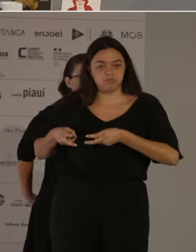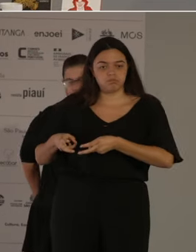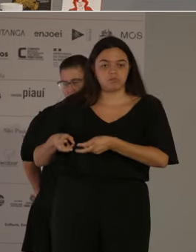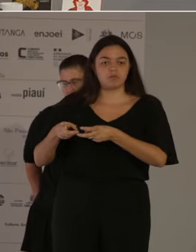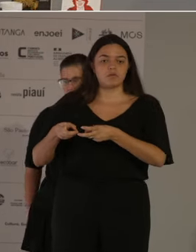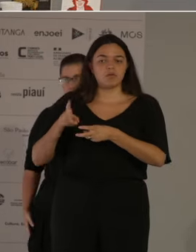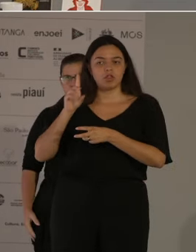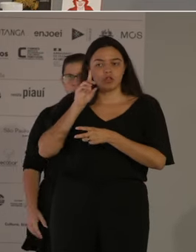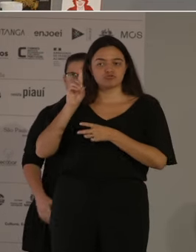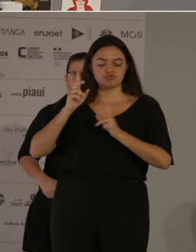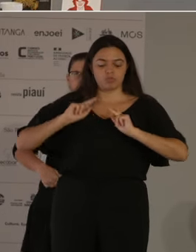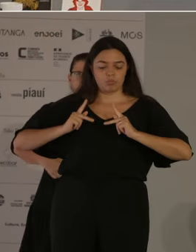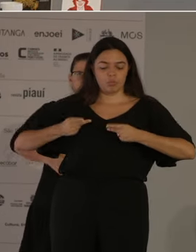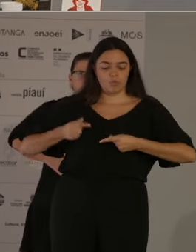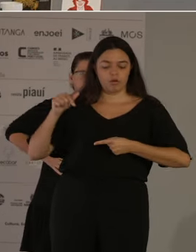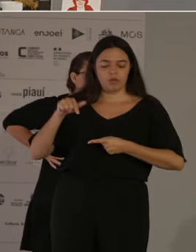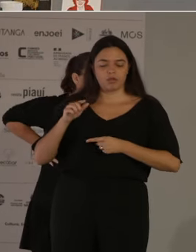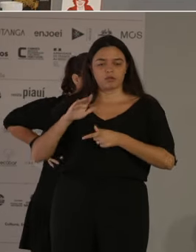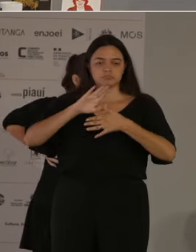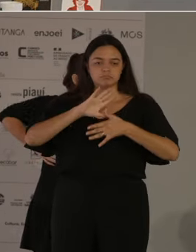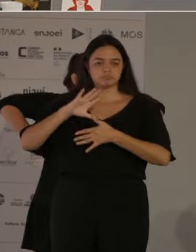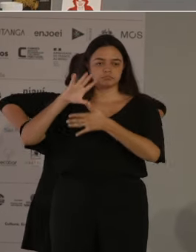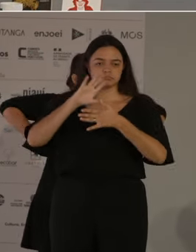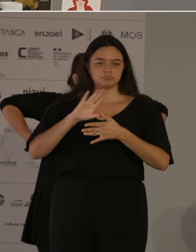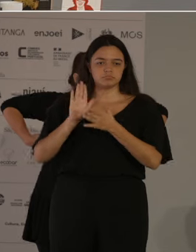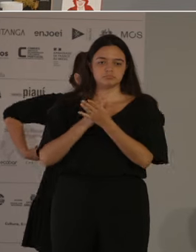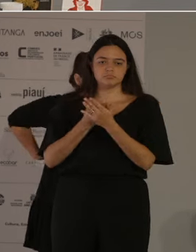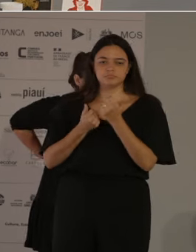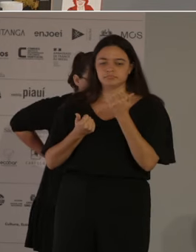das ocupações humanas nas Américas? Pois é, aí a NIED acha,